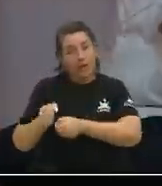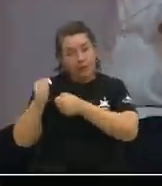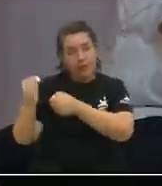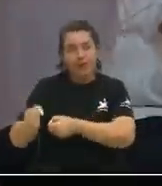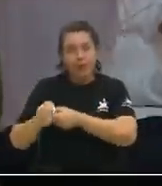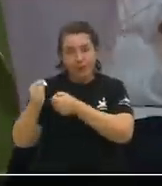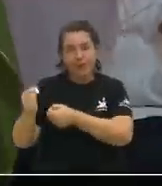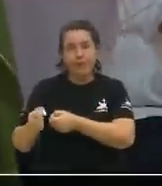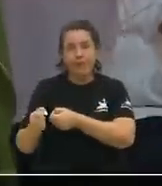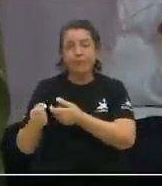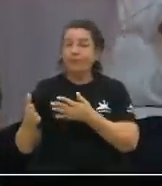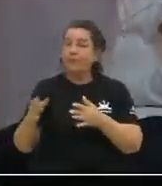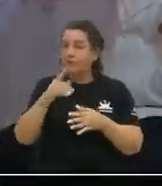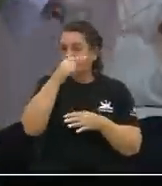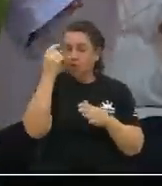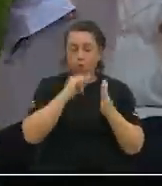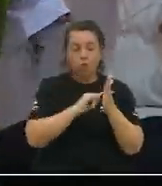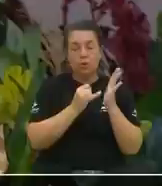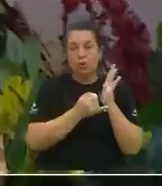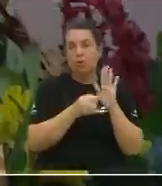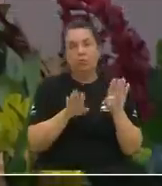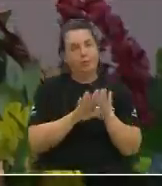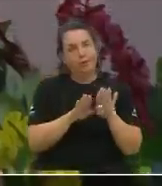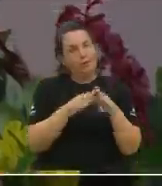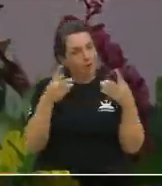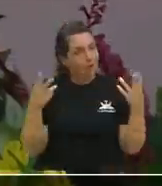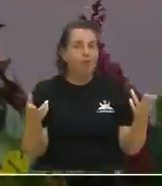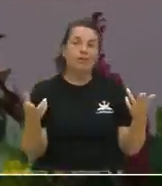Carpinteiro. E de São José? Carpinteiro.